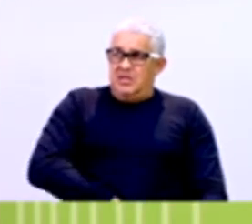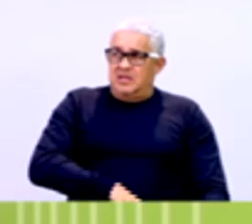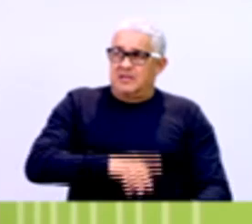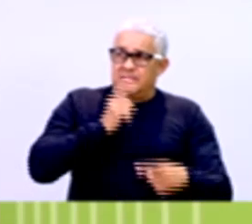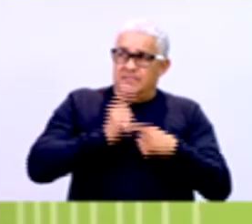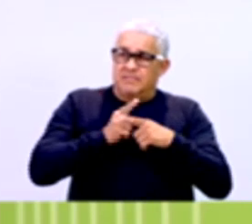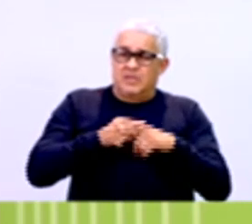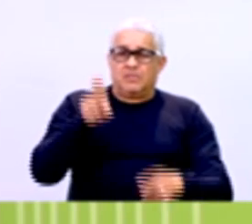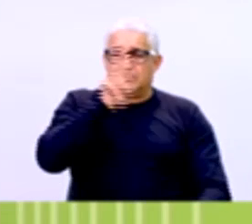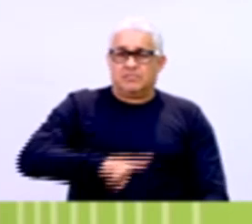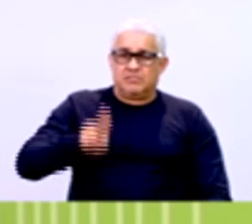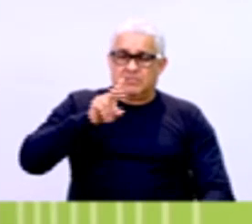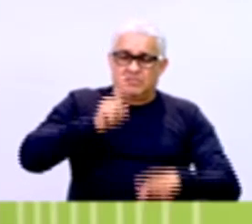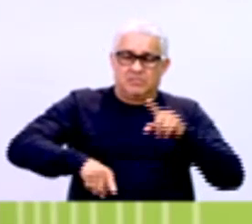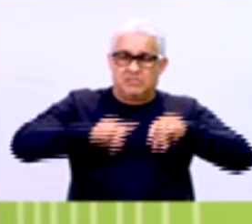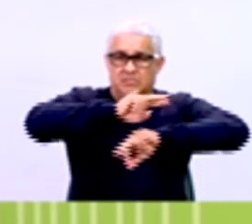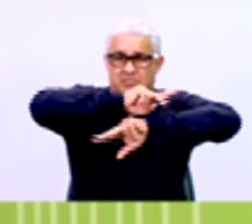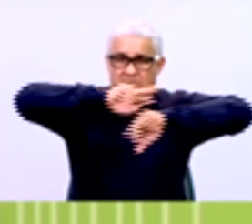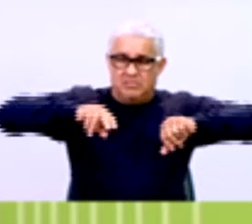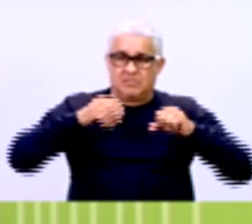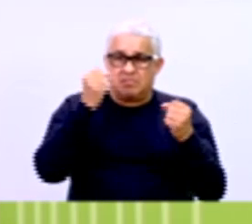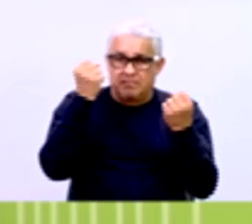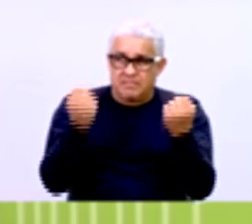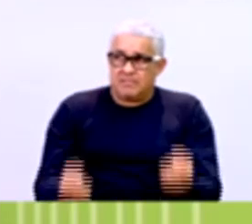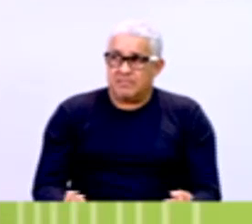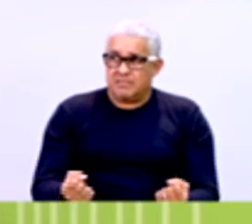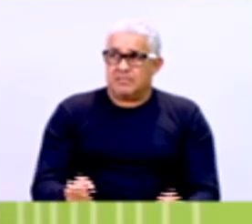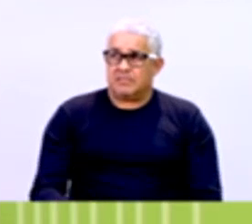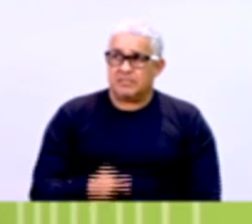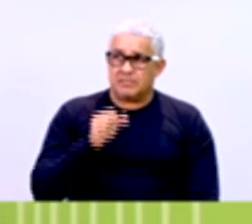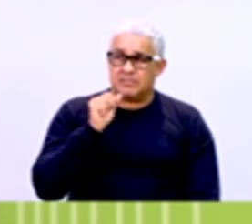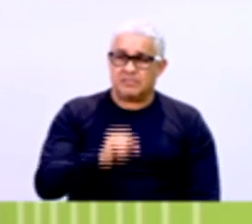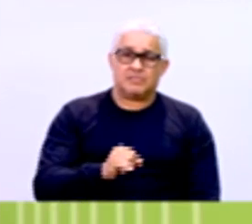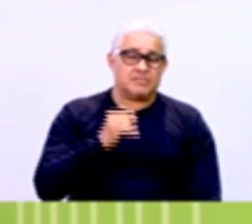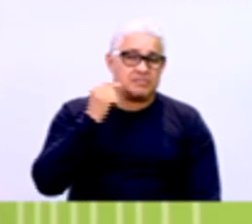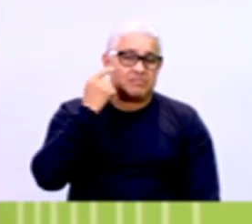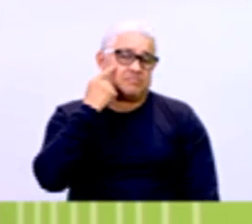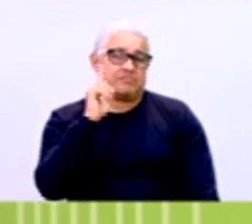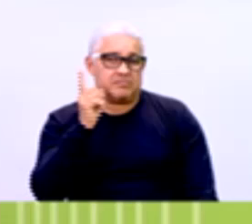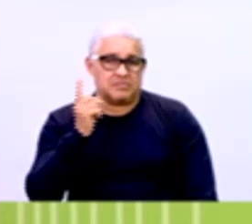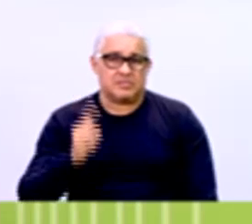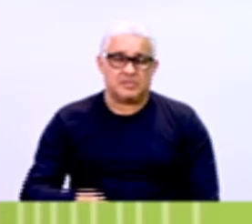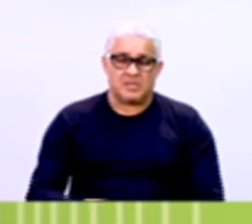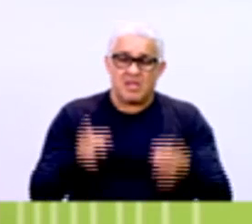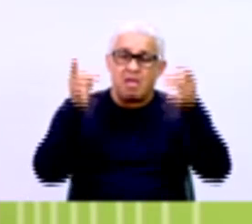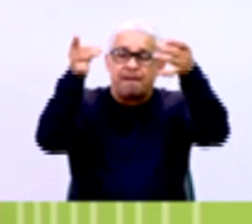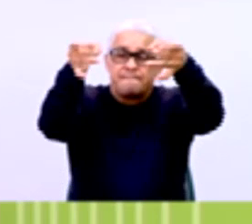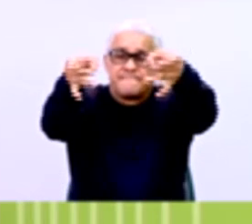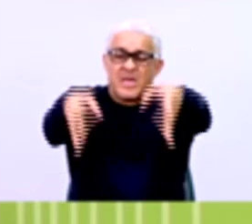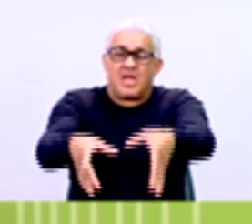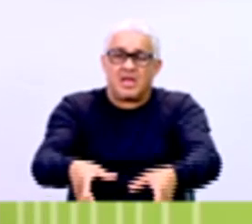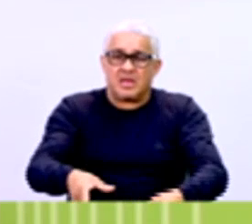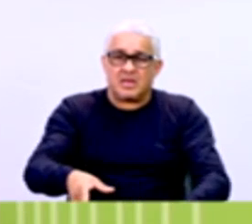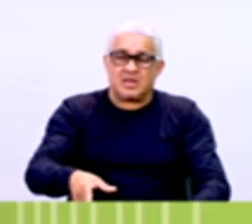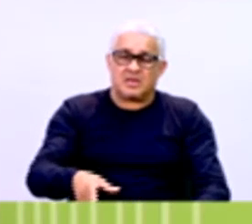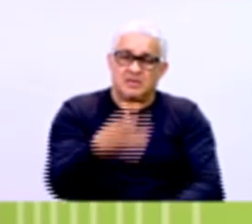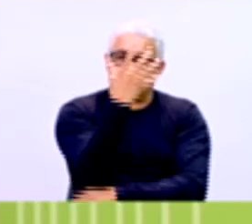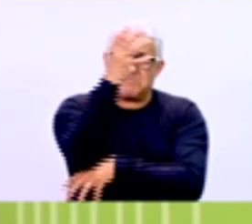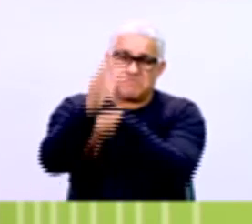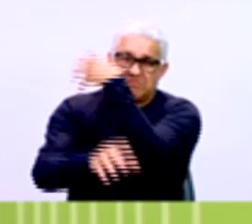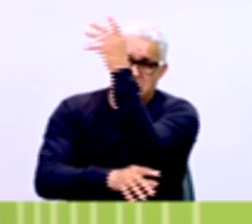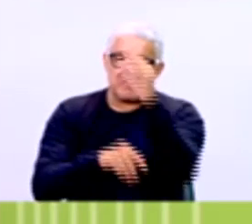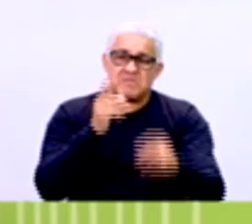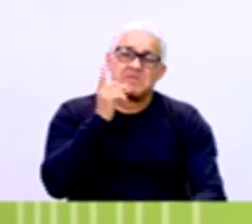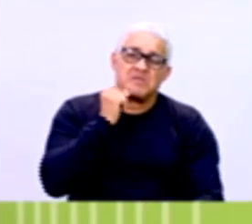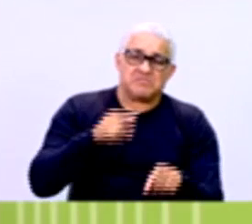pesado. Há também a questão desse material pesado ser lançado, ser descartado na natureza de forma incorreta, sem tratamento